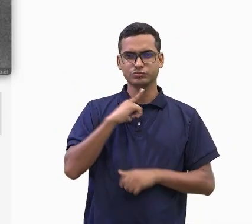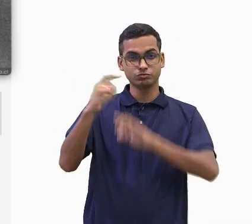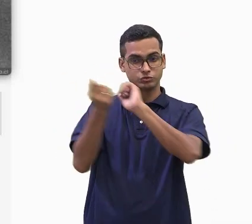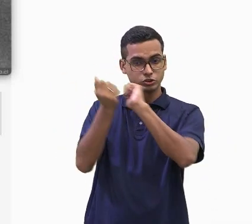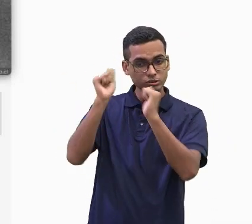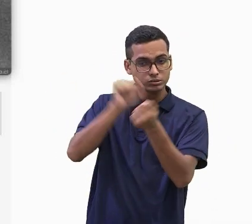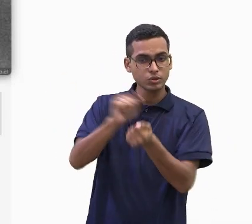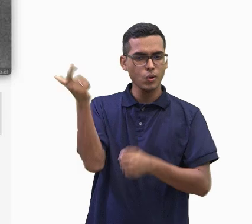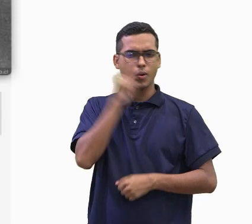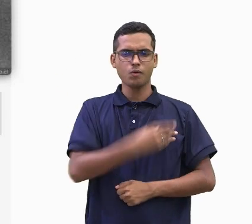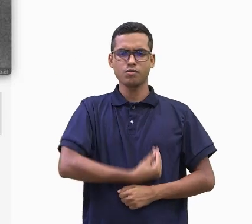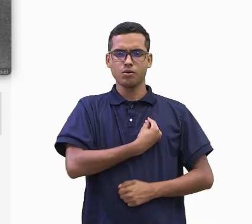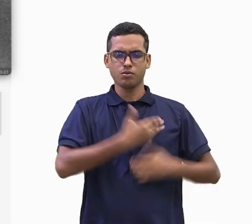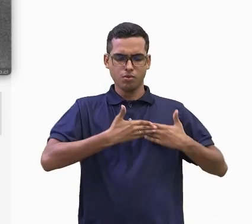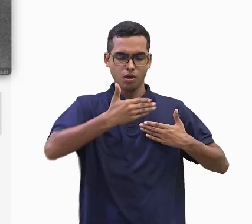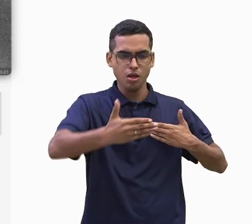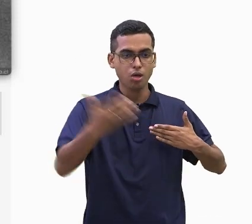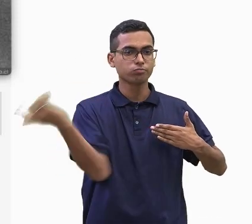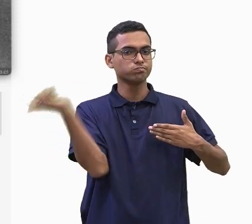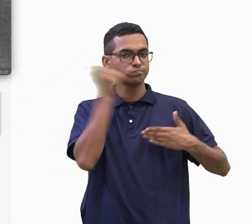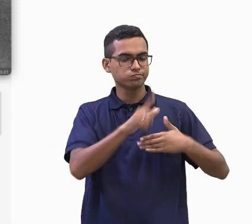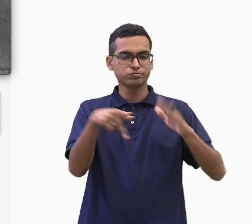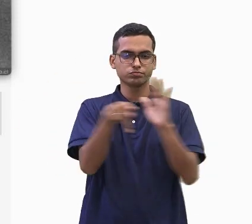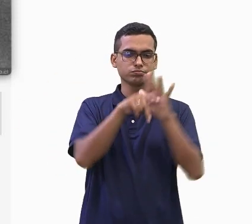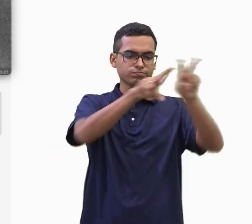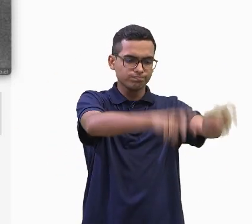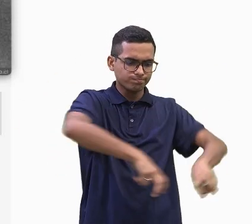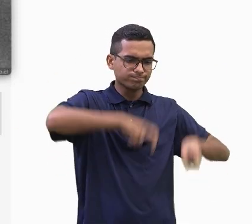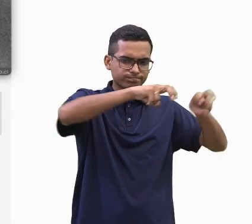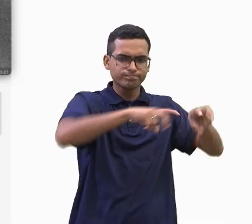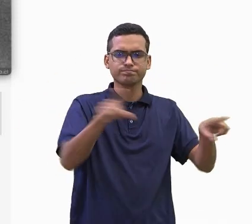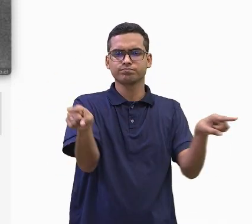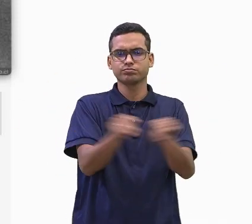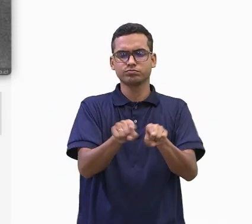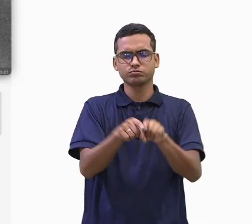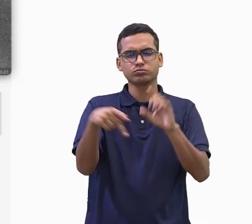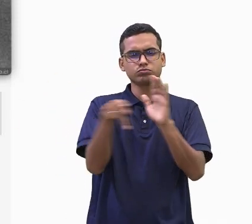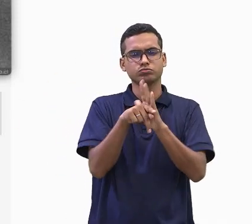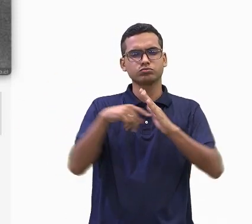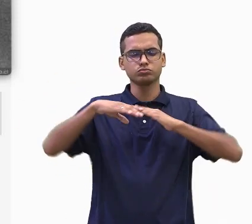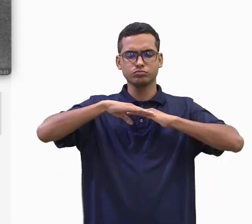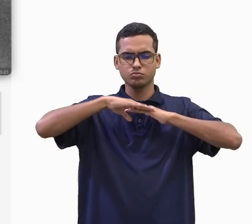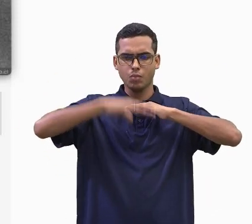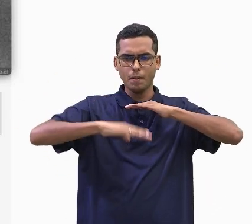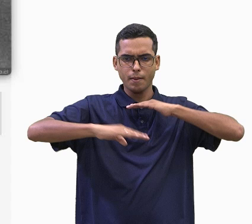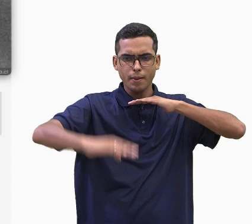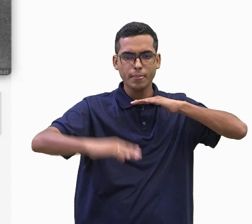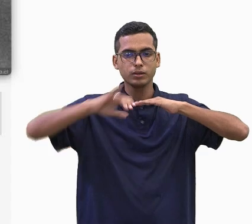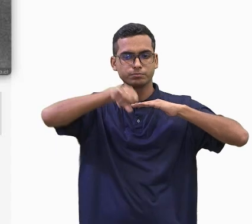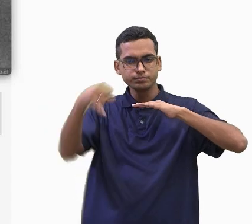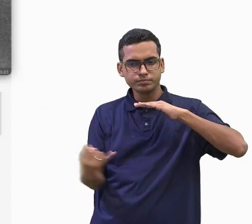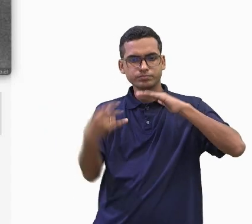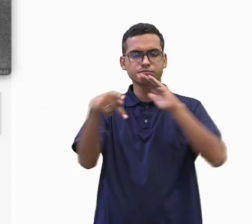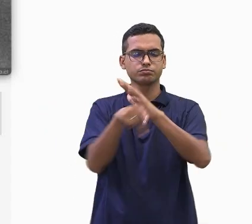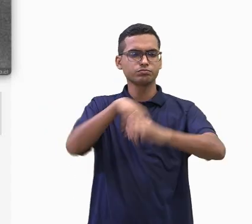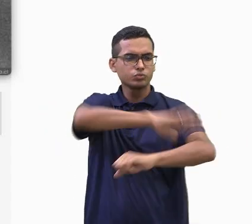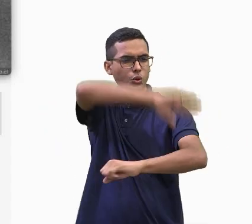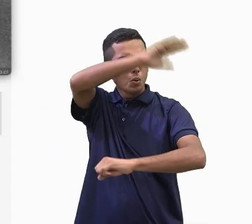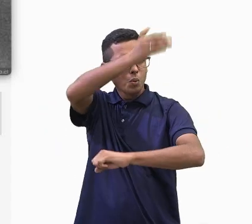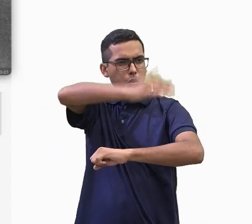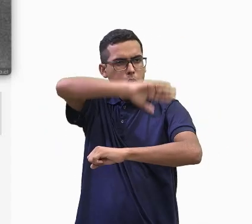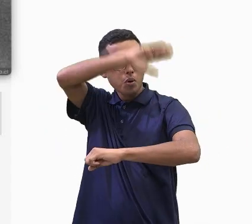conseguir sobreviver nesse ambiente. A agricultura em formato de terraços para aproveitar o relevo montanhoso.